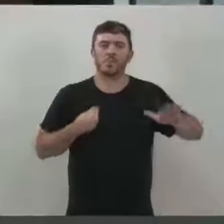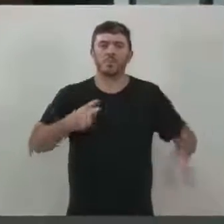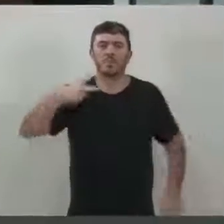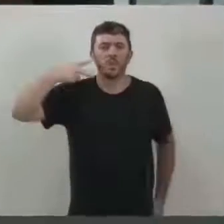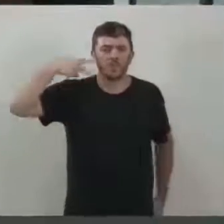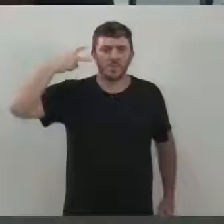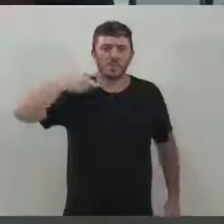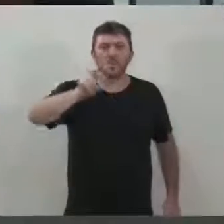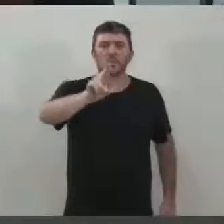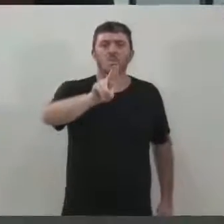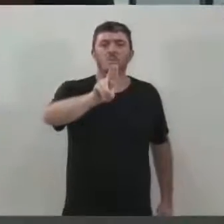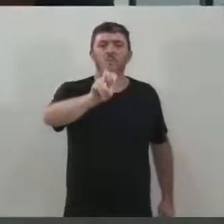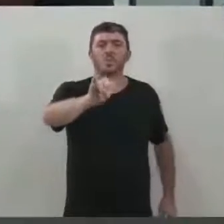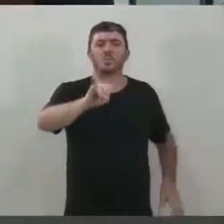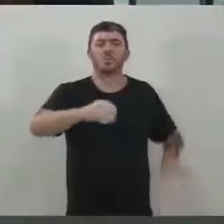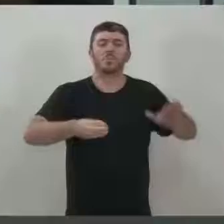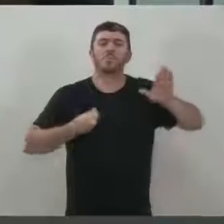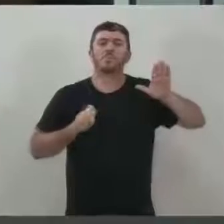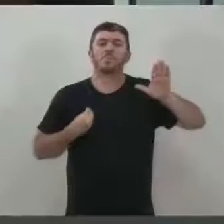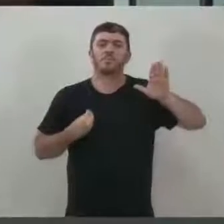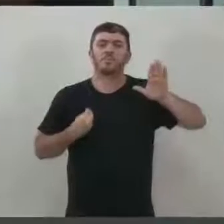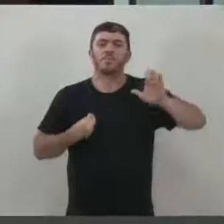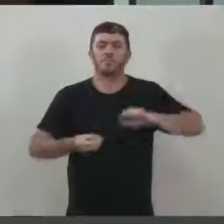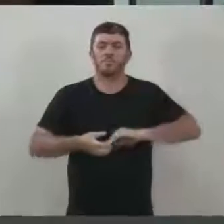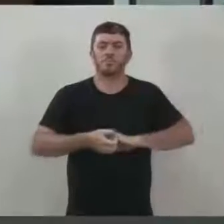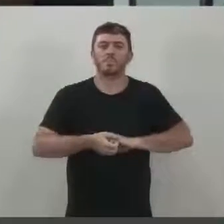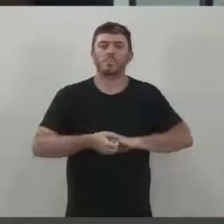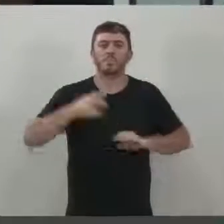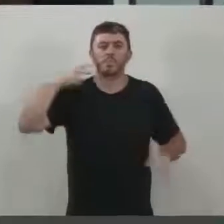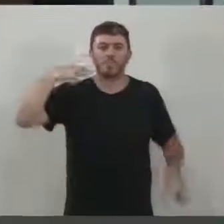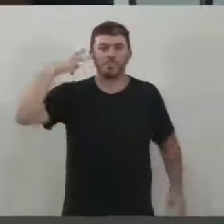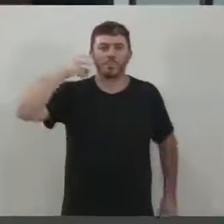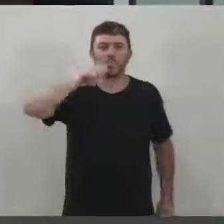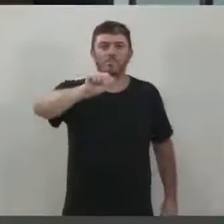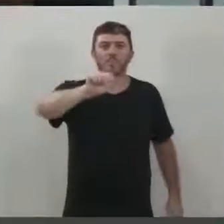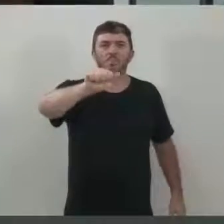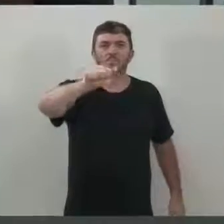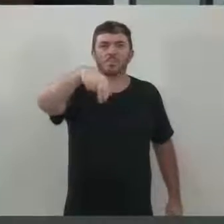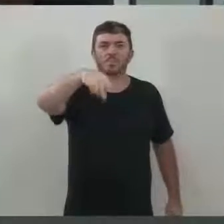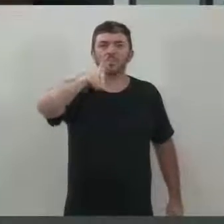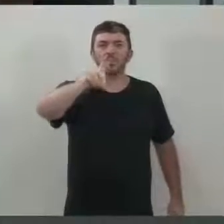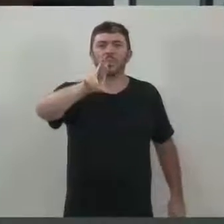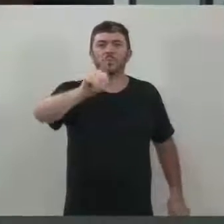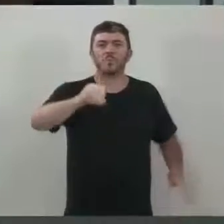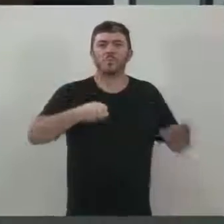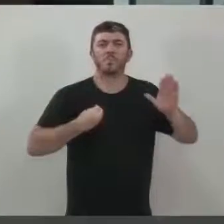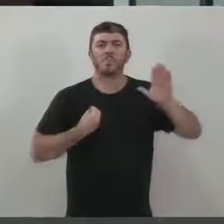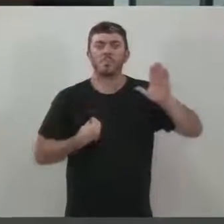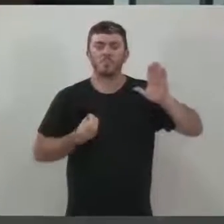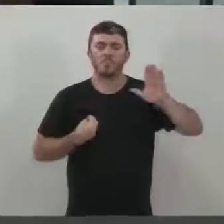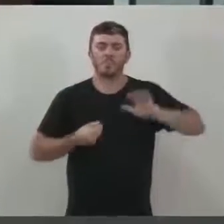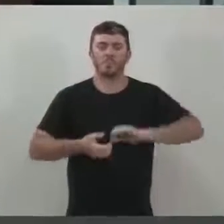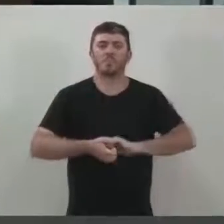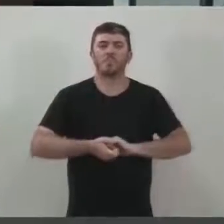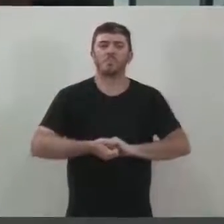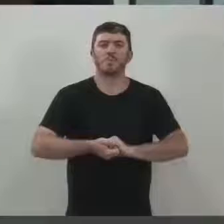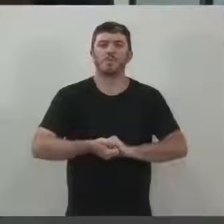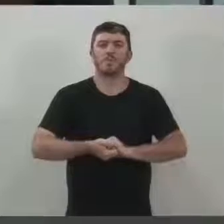Vereador Rui Macaxeira. Presente. Vereador Sandro Rebeca. Presente.